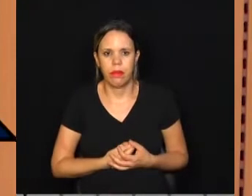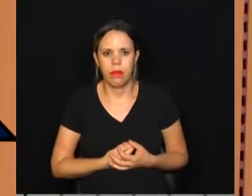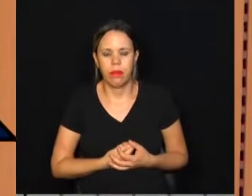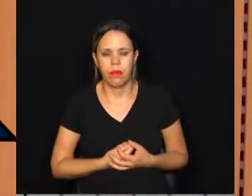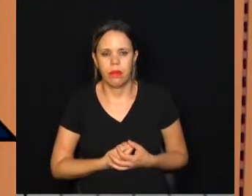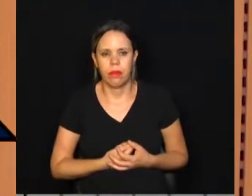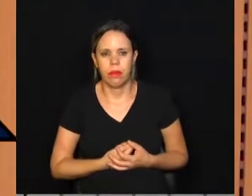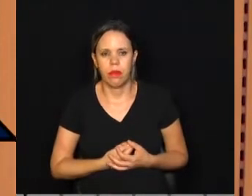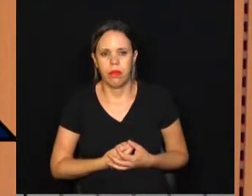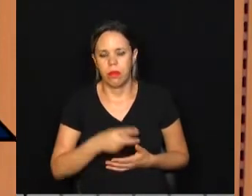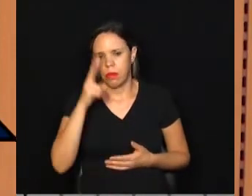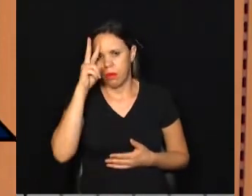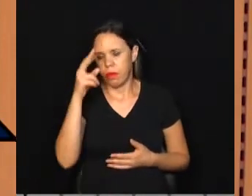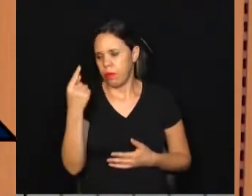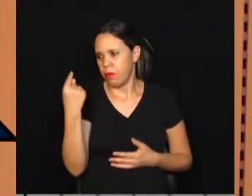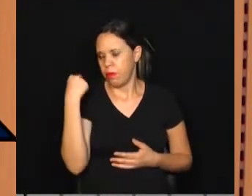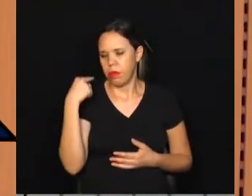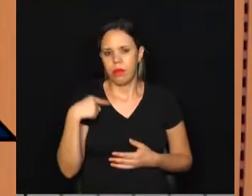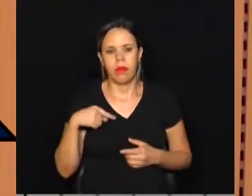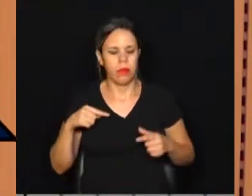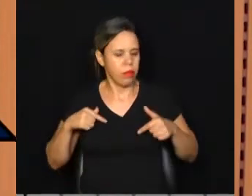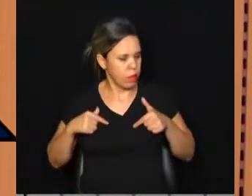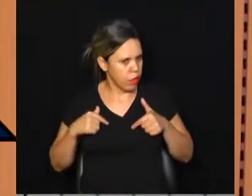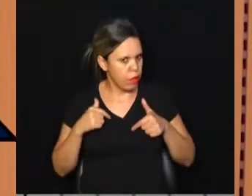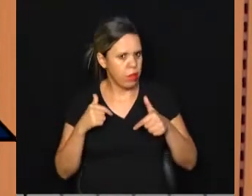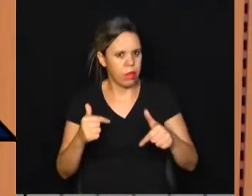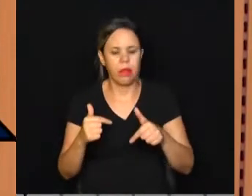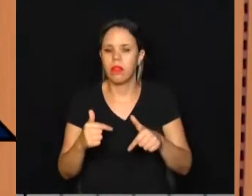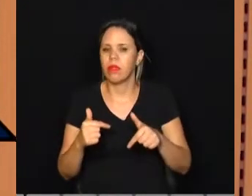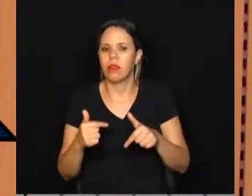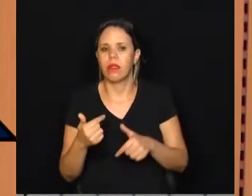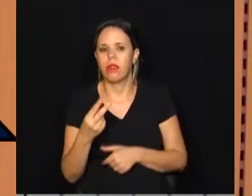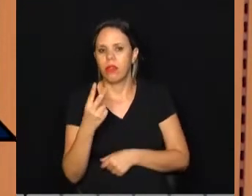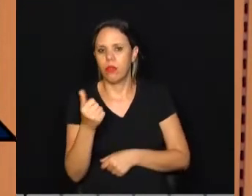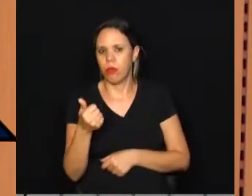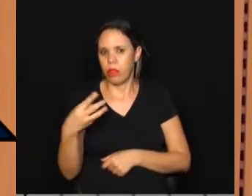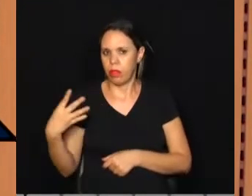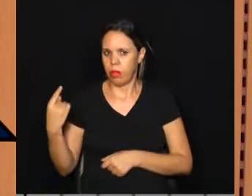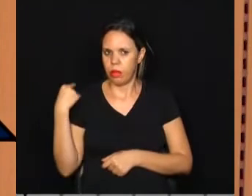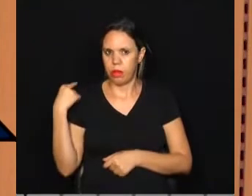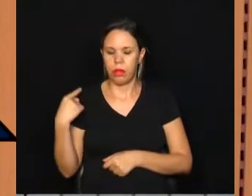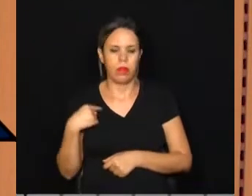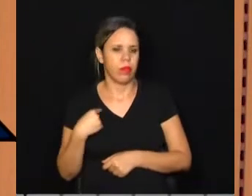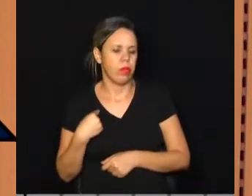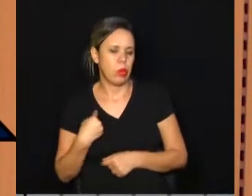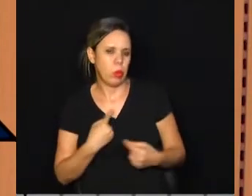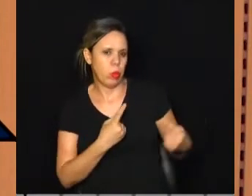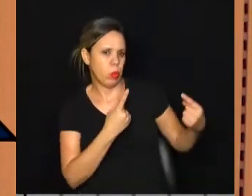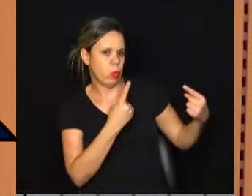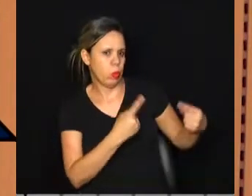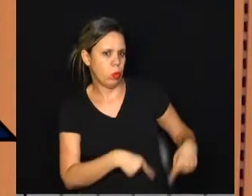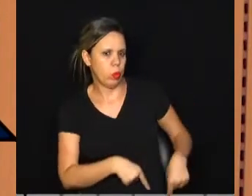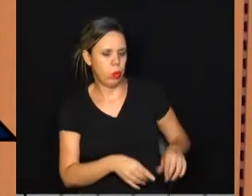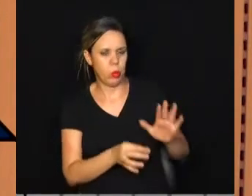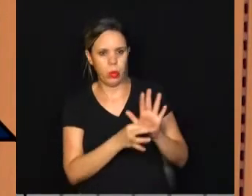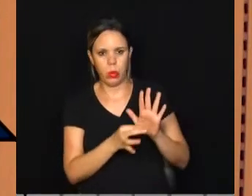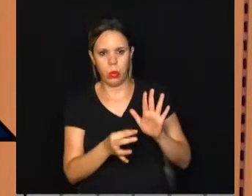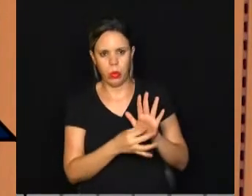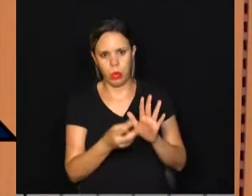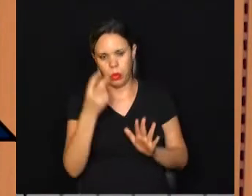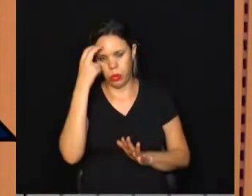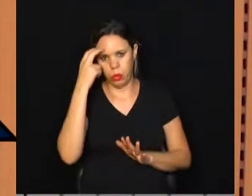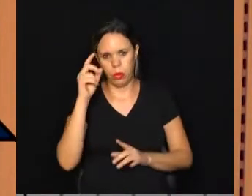que relembra as ações em 2014 contra a manifestação cultural